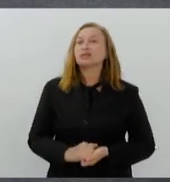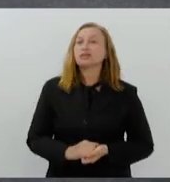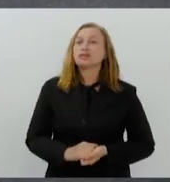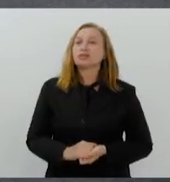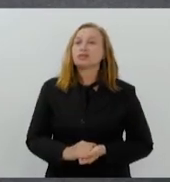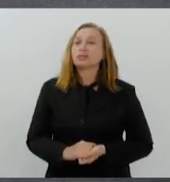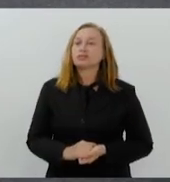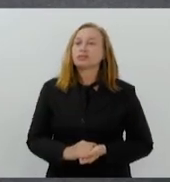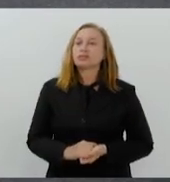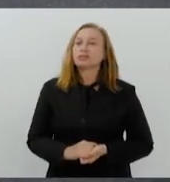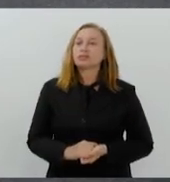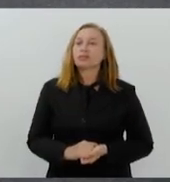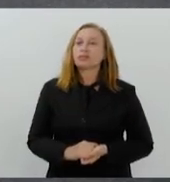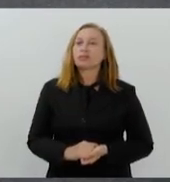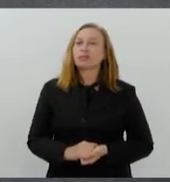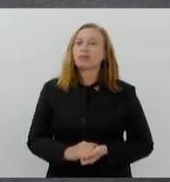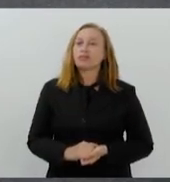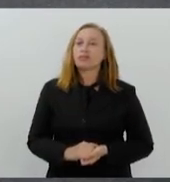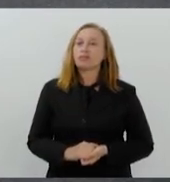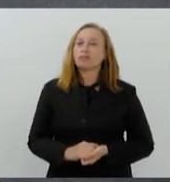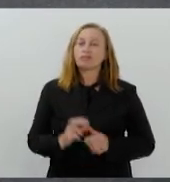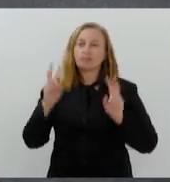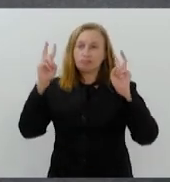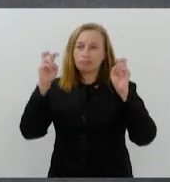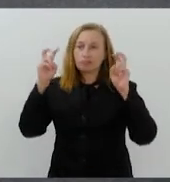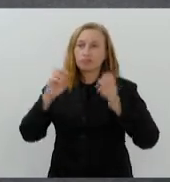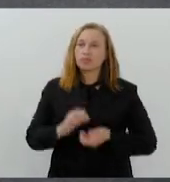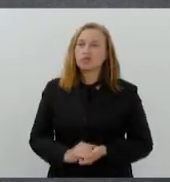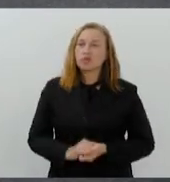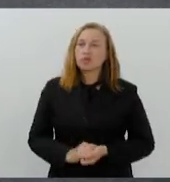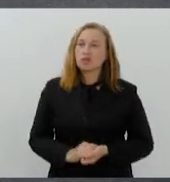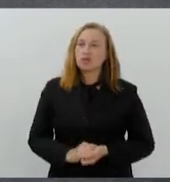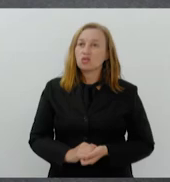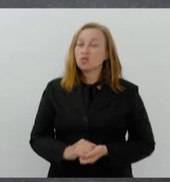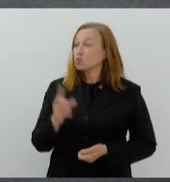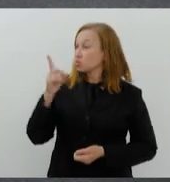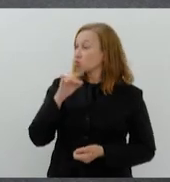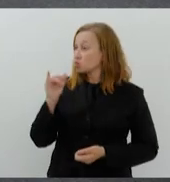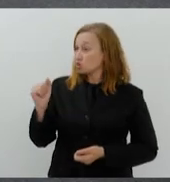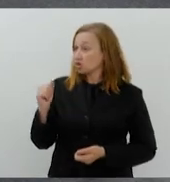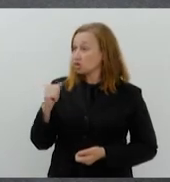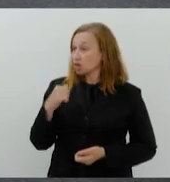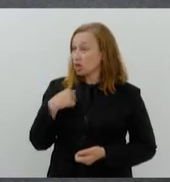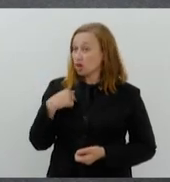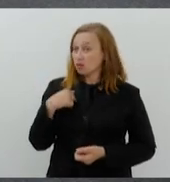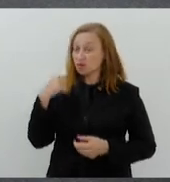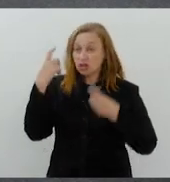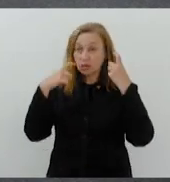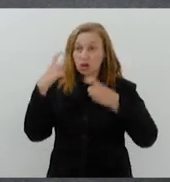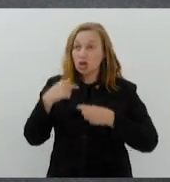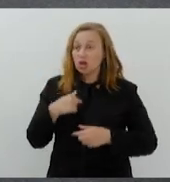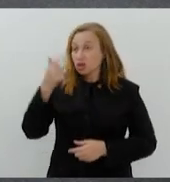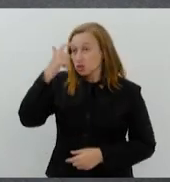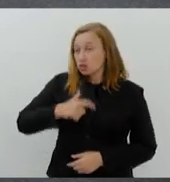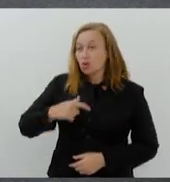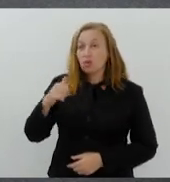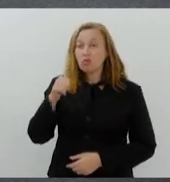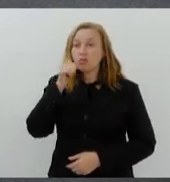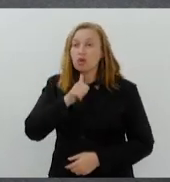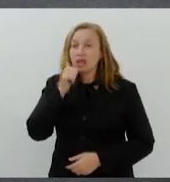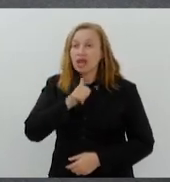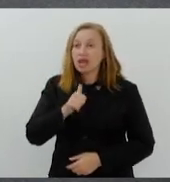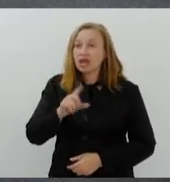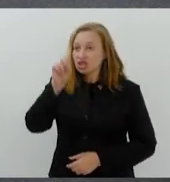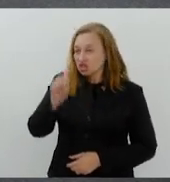seguinte, termina dessa forma, abre aspas. Talvez um dia eu surte, porque sou mulher e tenho o direito de surtar